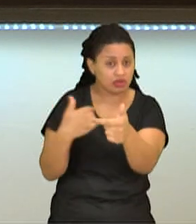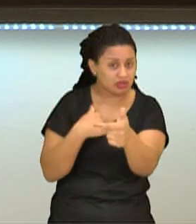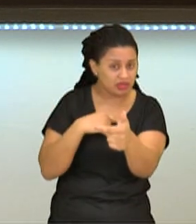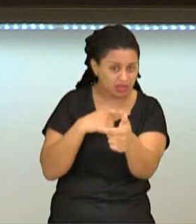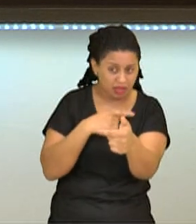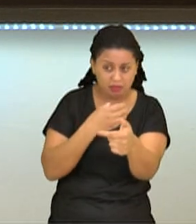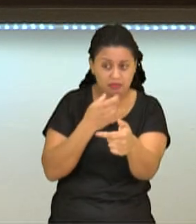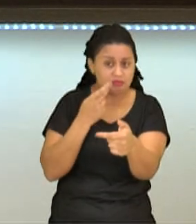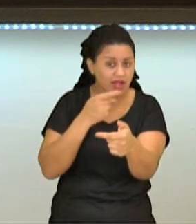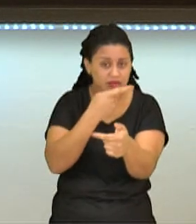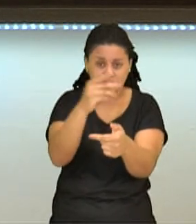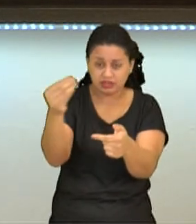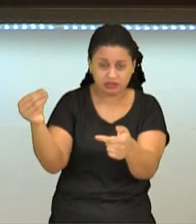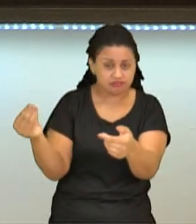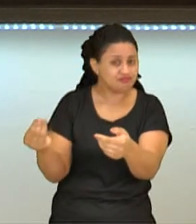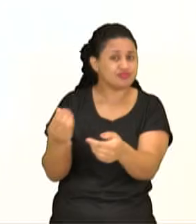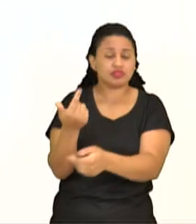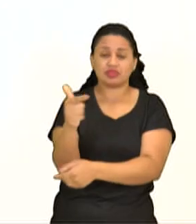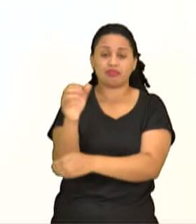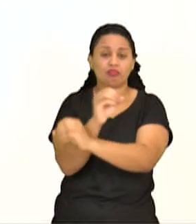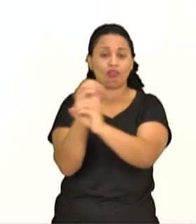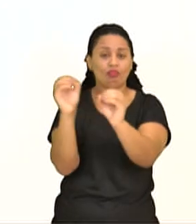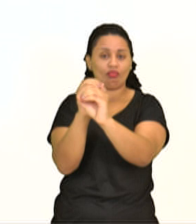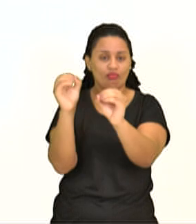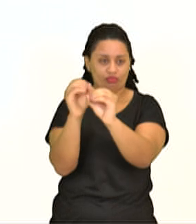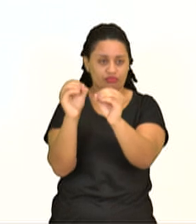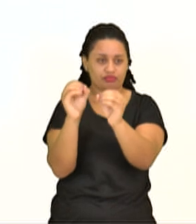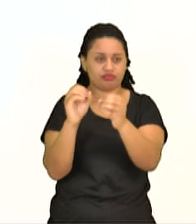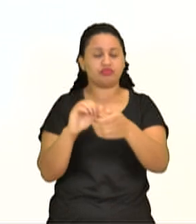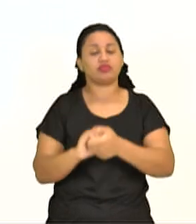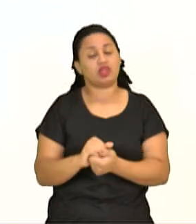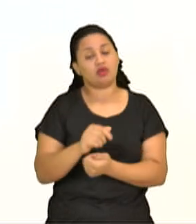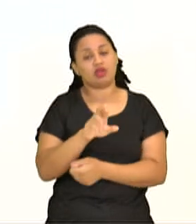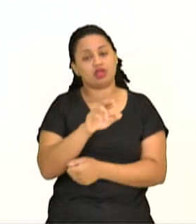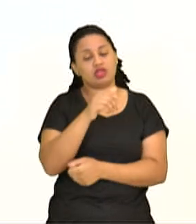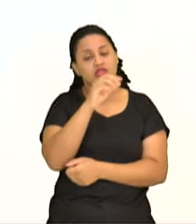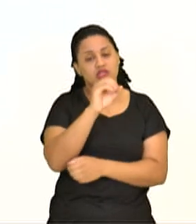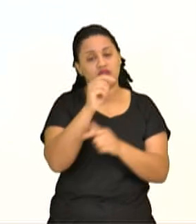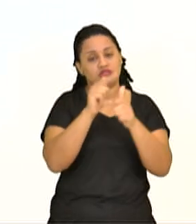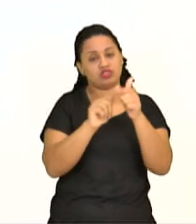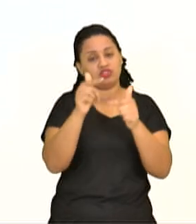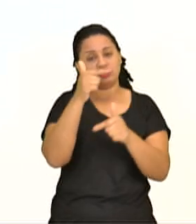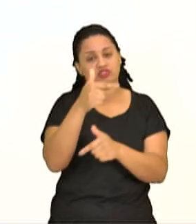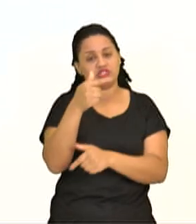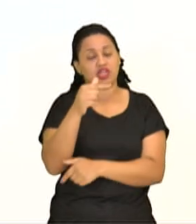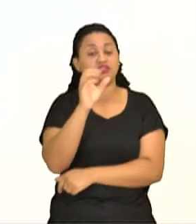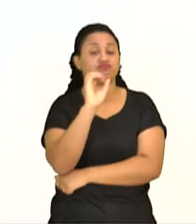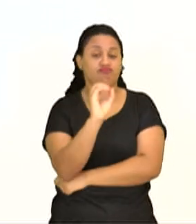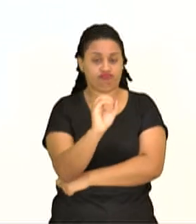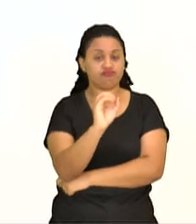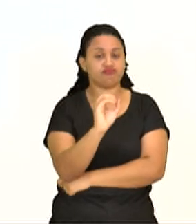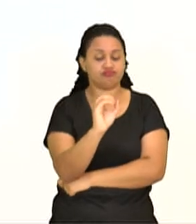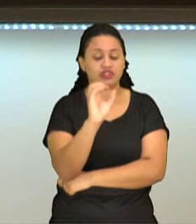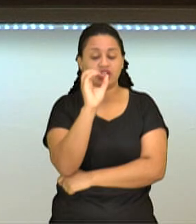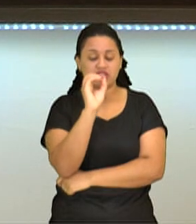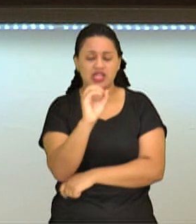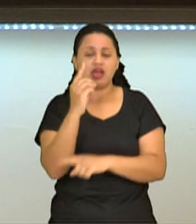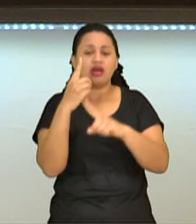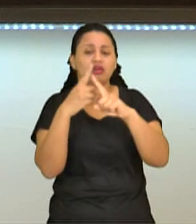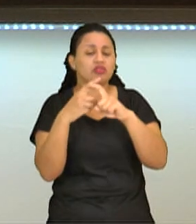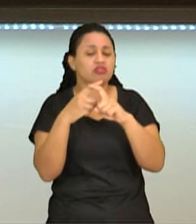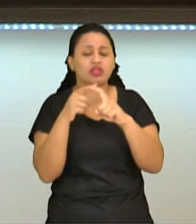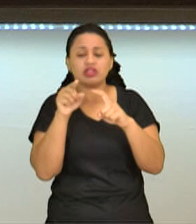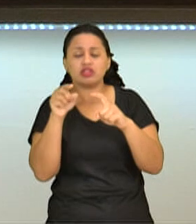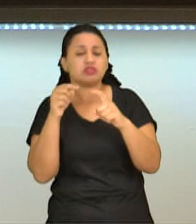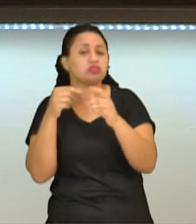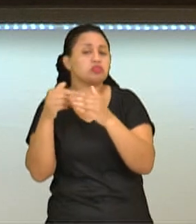bala, certo? Então vai ficar o quê? 0 dividido por 27, 0. E 0 vezes qualquer